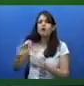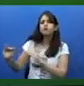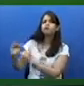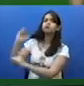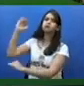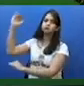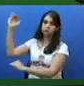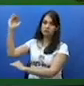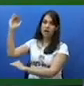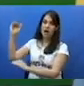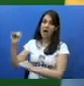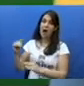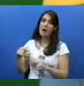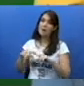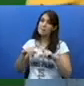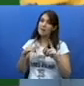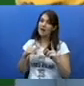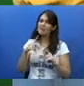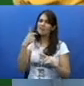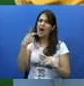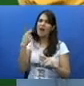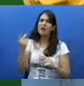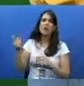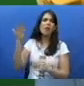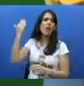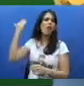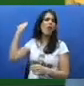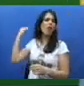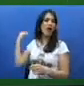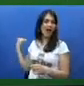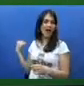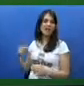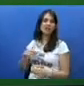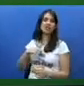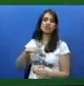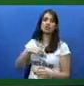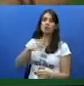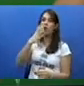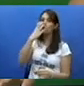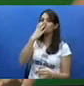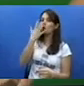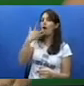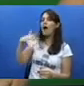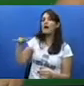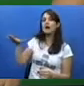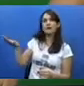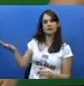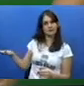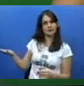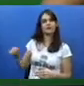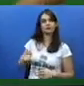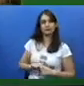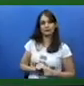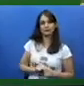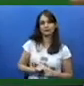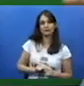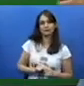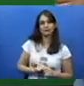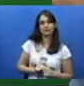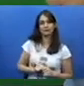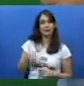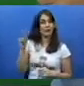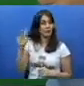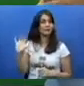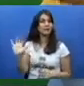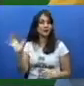há muitos anos atrás, quando ela tinha um cachorrinho, quando ela era ainda uma garotinha. Então,